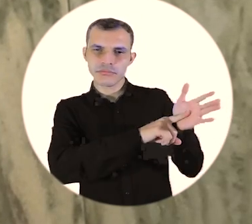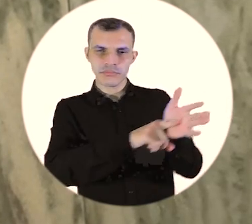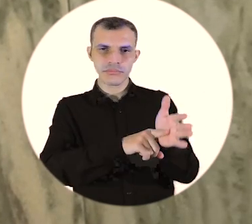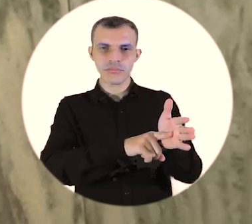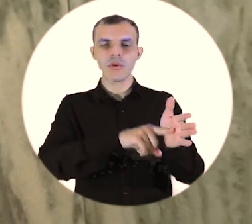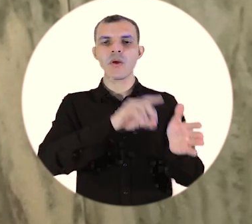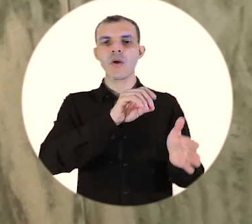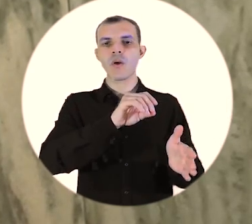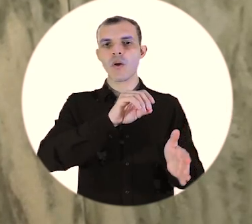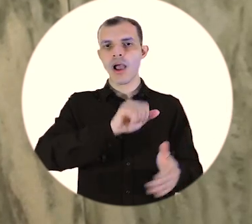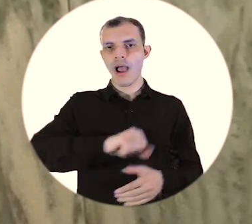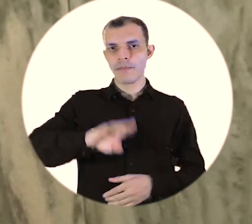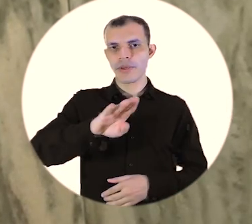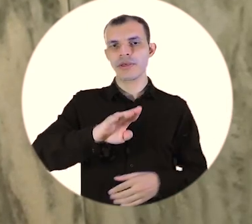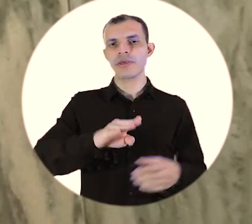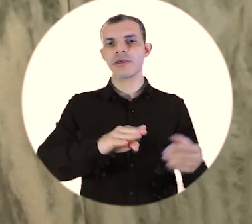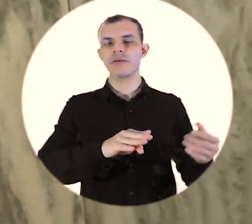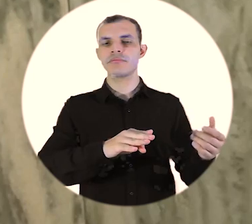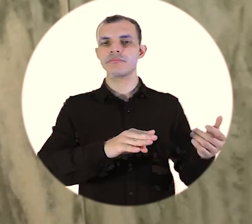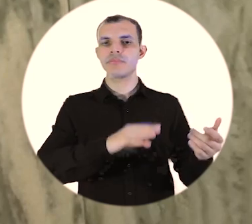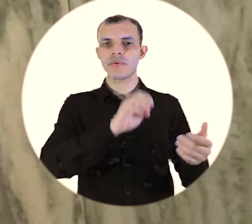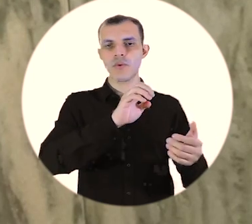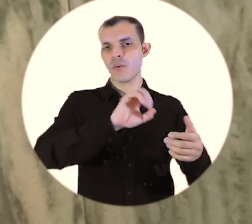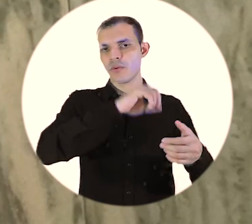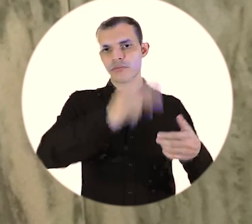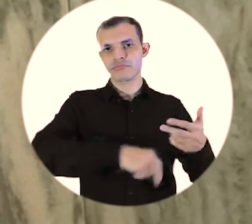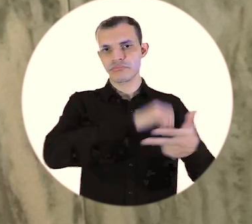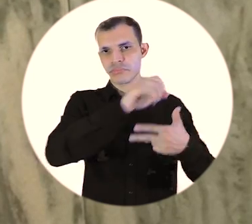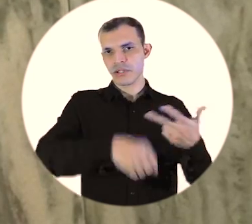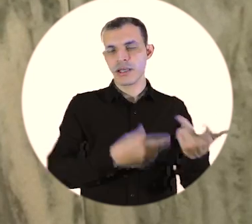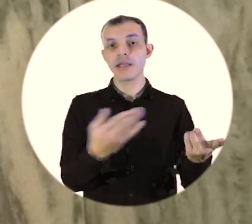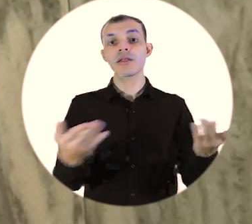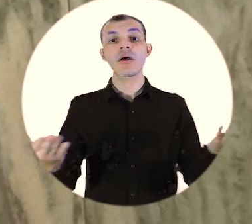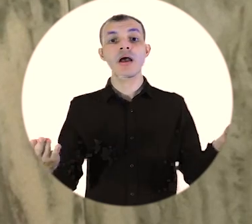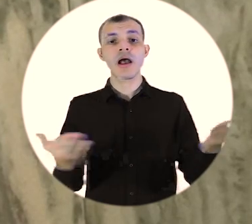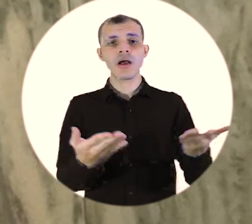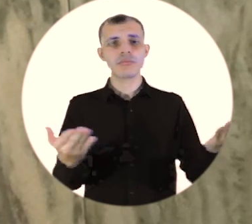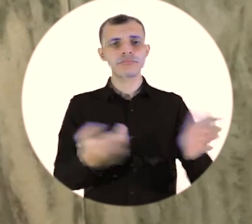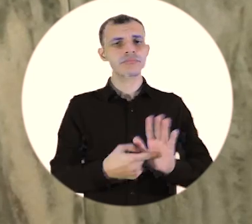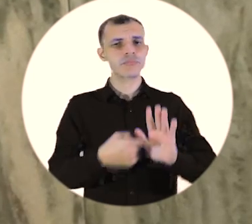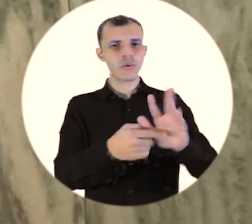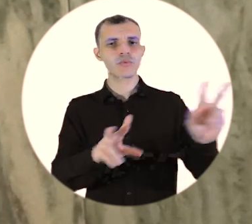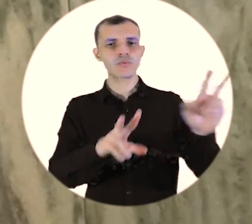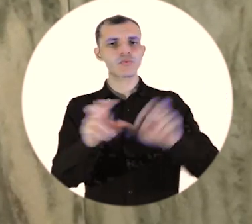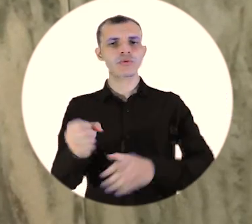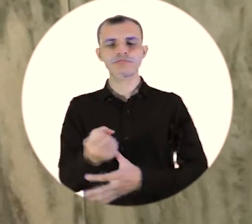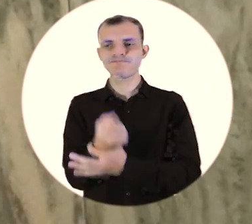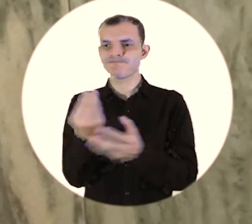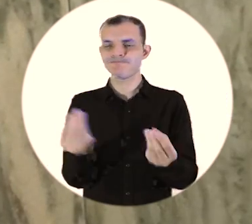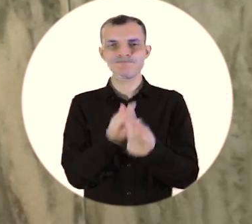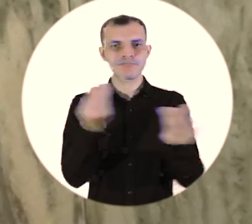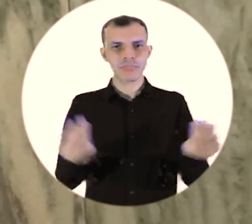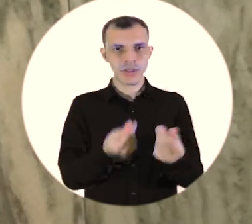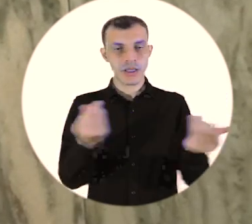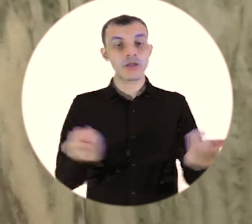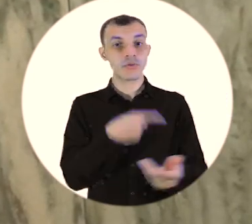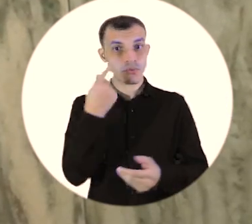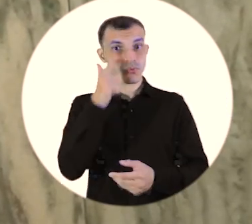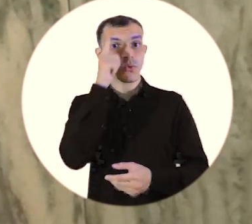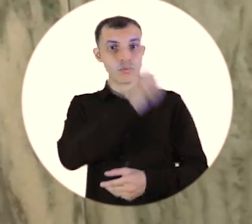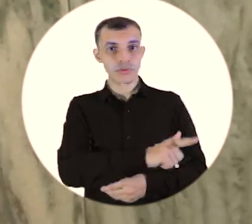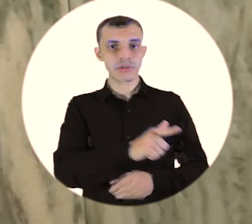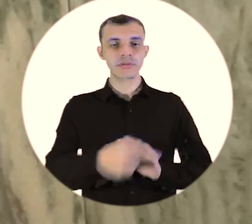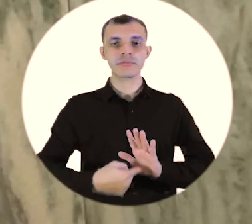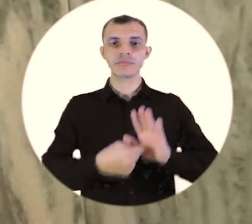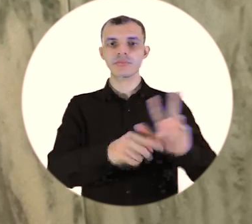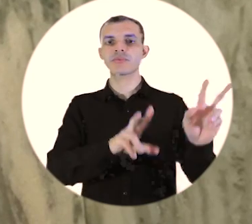é a realidade da precariedade do ensino jurídico no Brasil. Nessa edição, nós conseguimos premiar menos de 10%